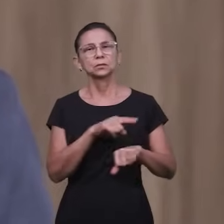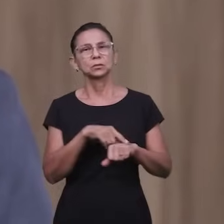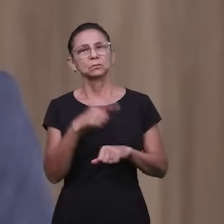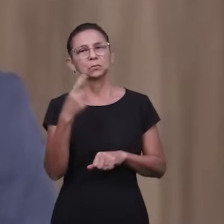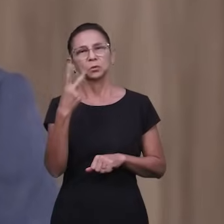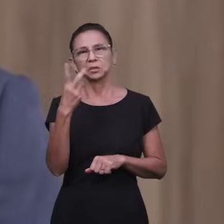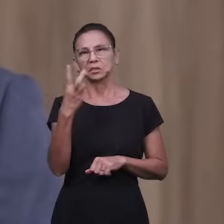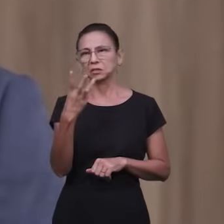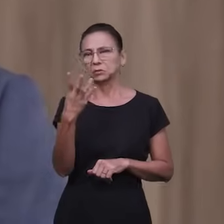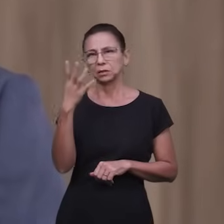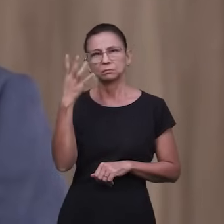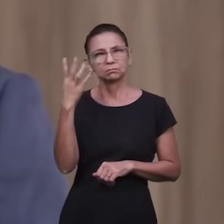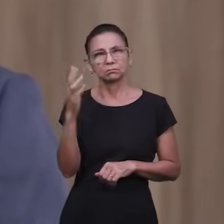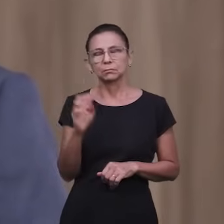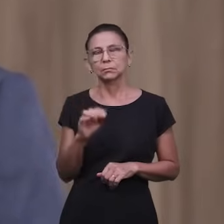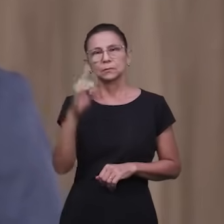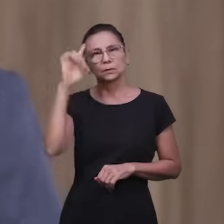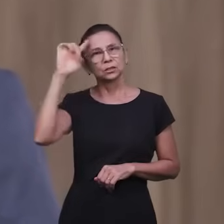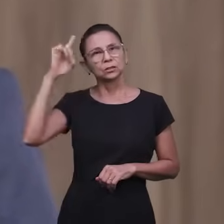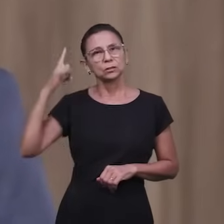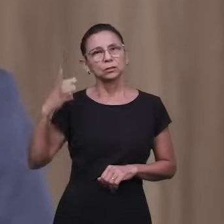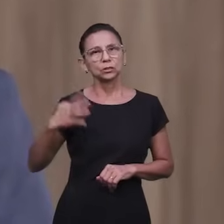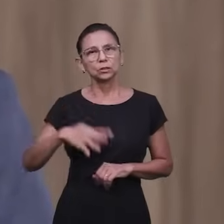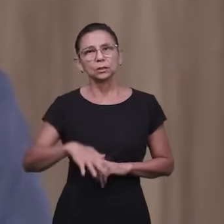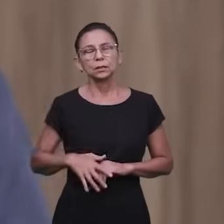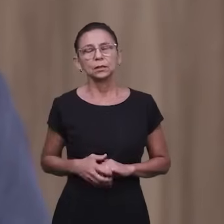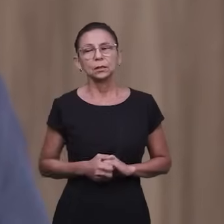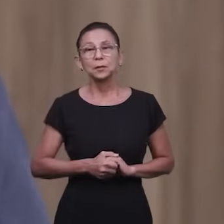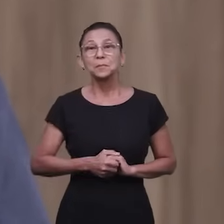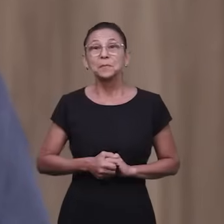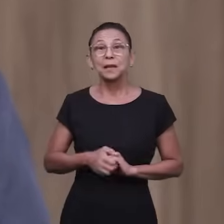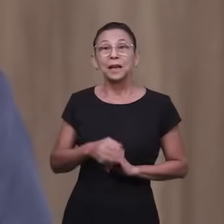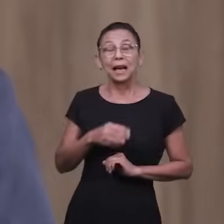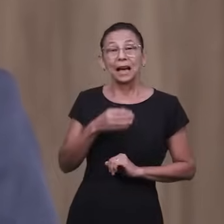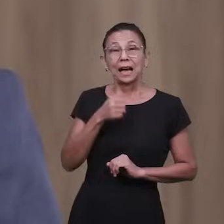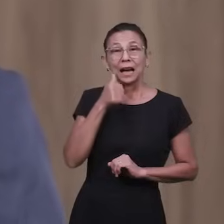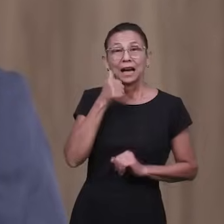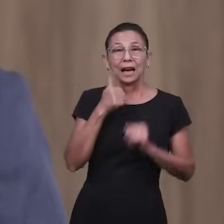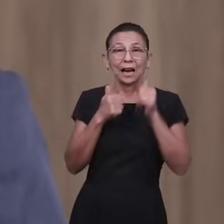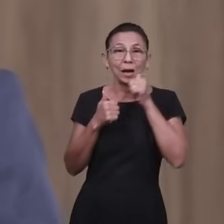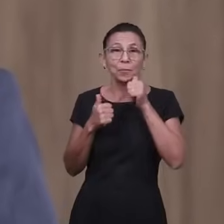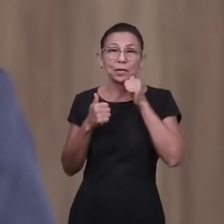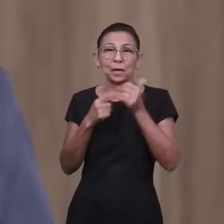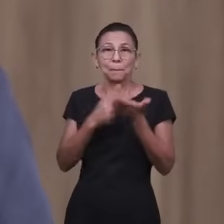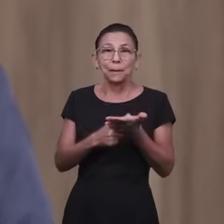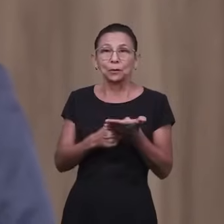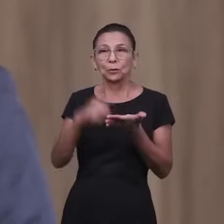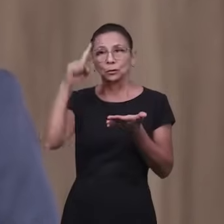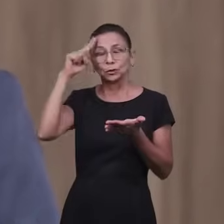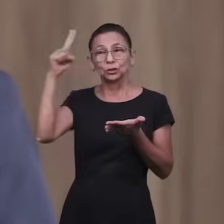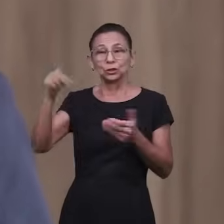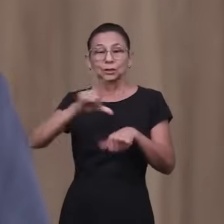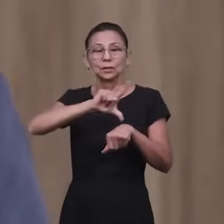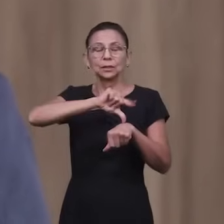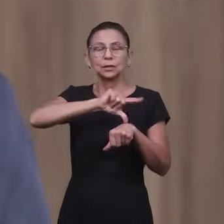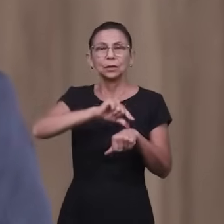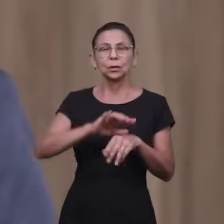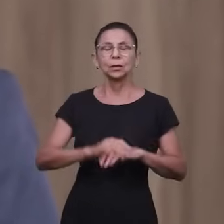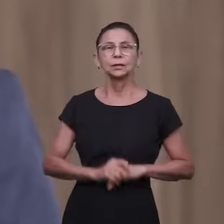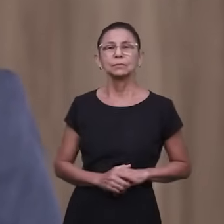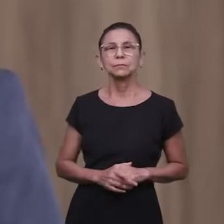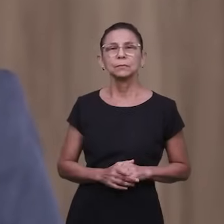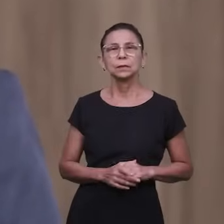falar comigo, o dia e a hora, e ela ligou depois. Quando eu atendi, ela falou, olha, eu sou aquela senhora, eu sou fulano de tal, ela se